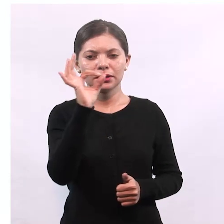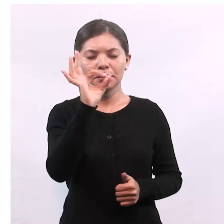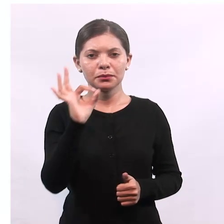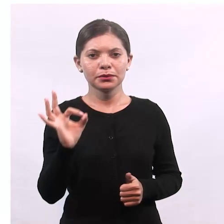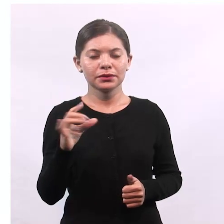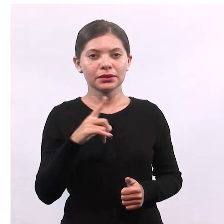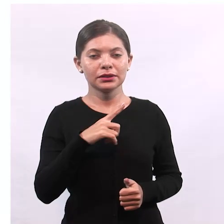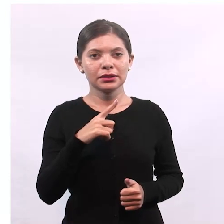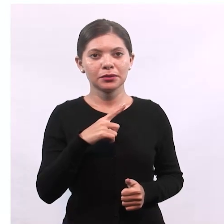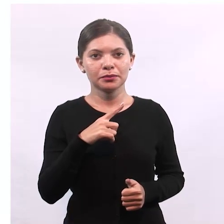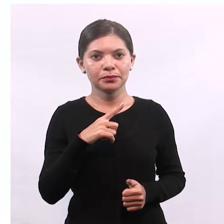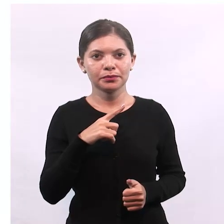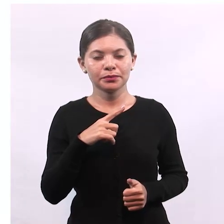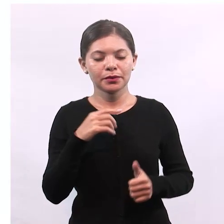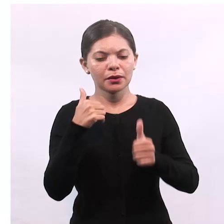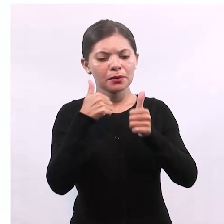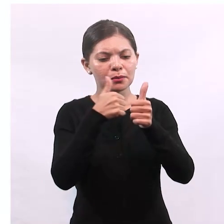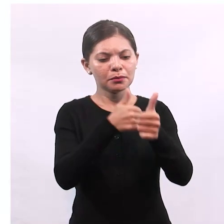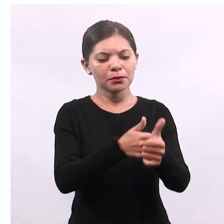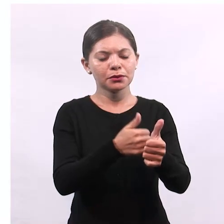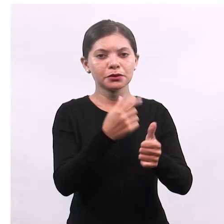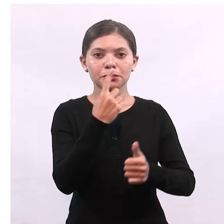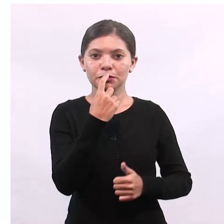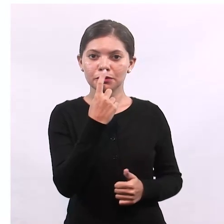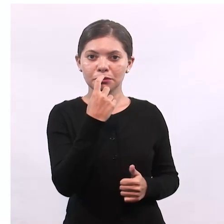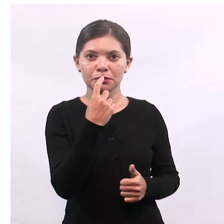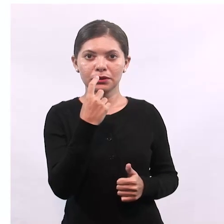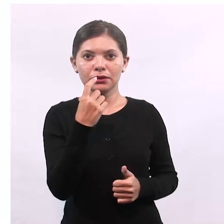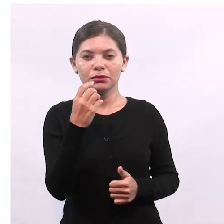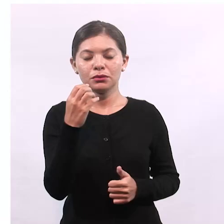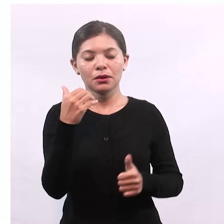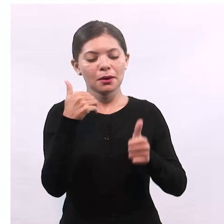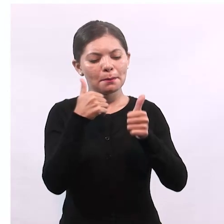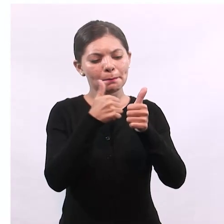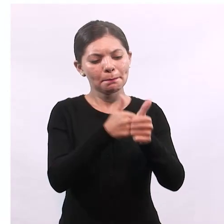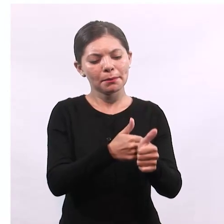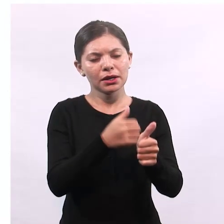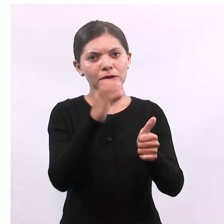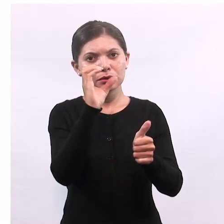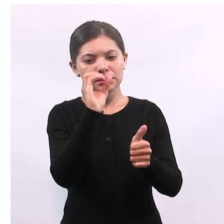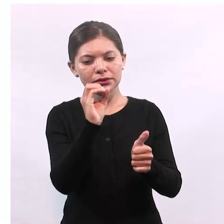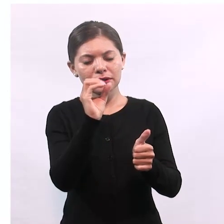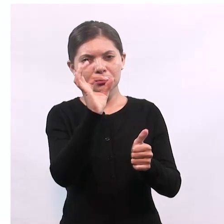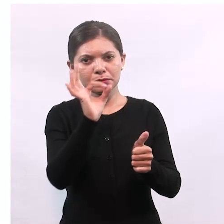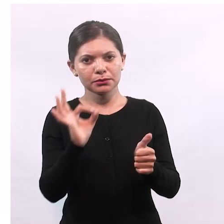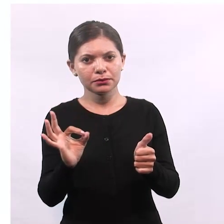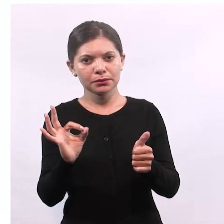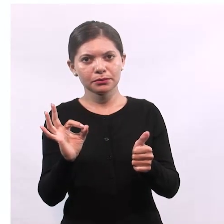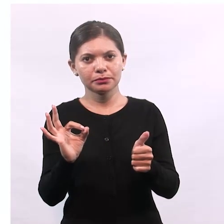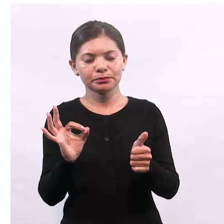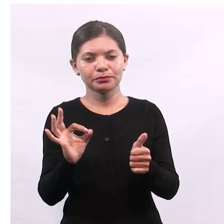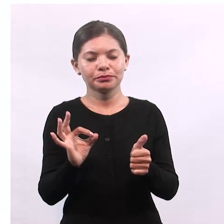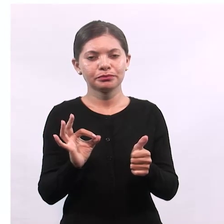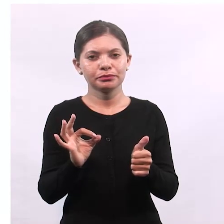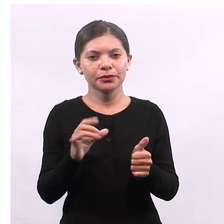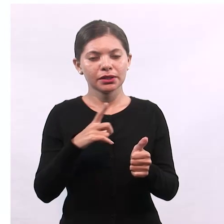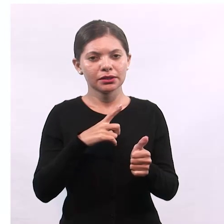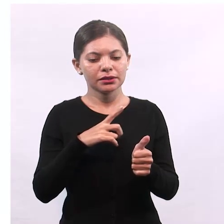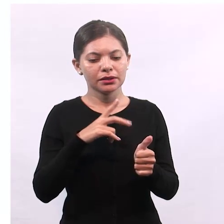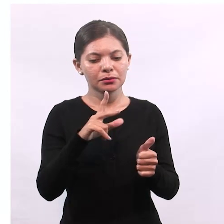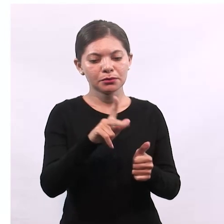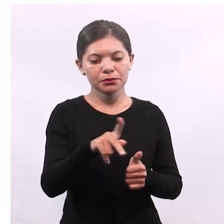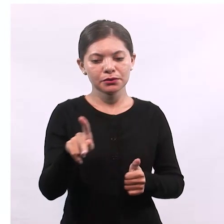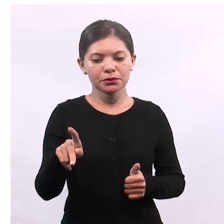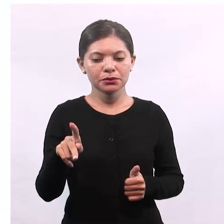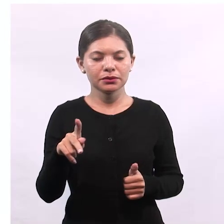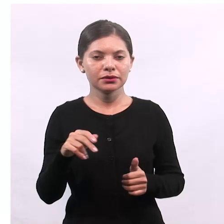a gente tem quanto mais próximo do vermelho mais próximo de zero por cento ou seja na faixa de 0 a 20%